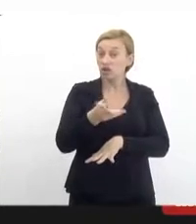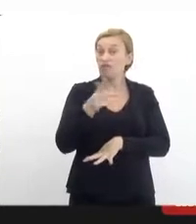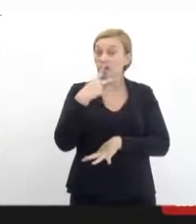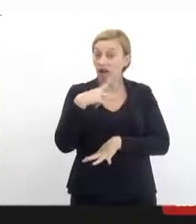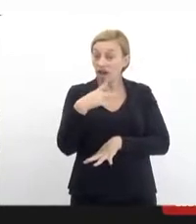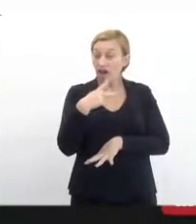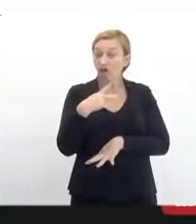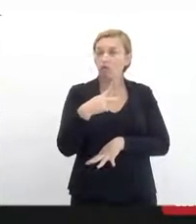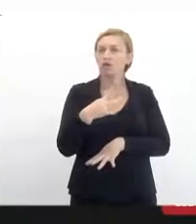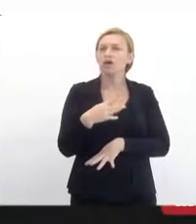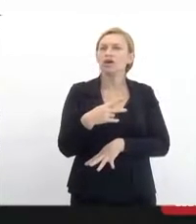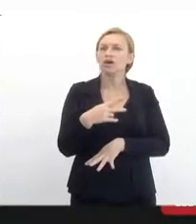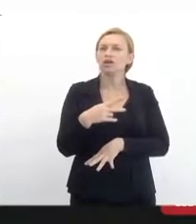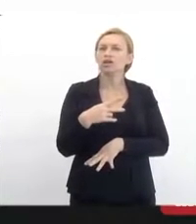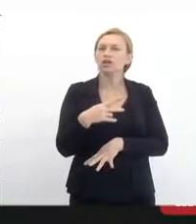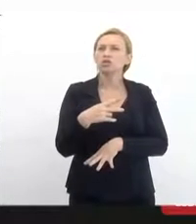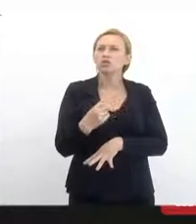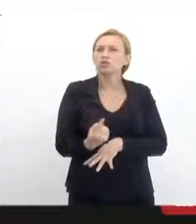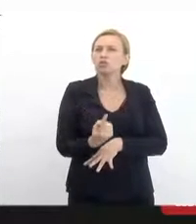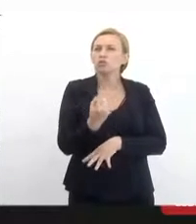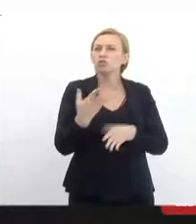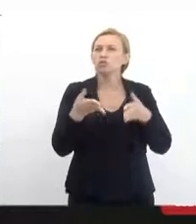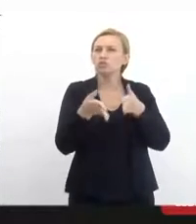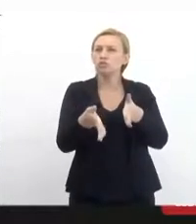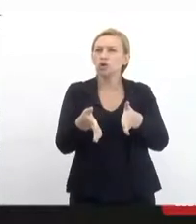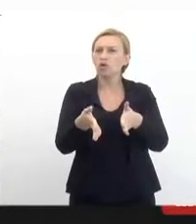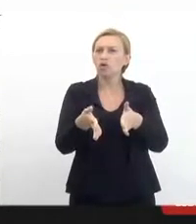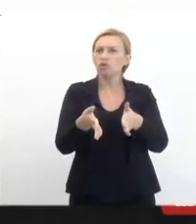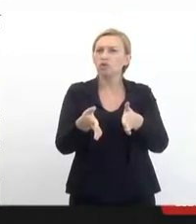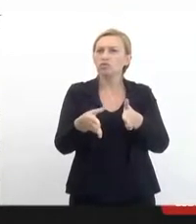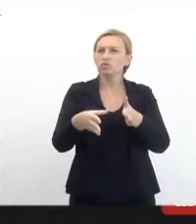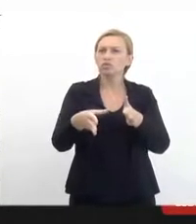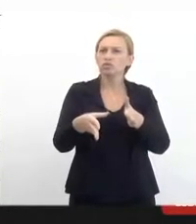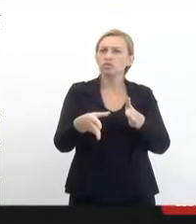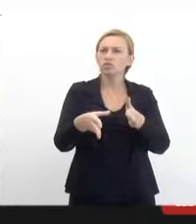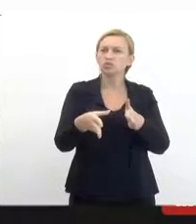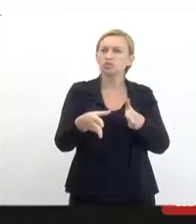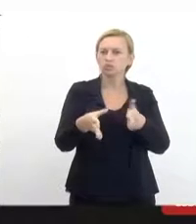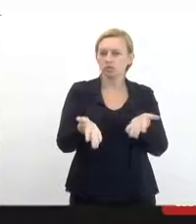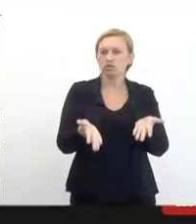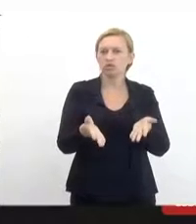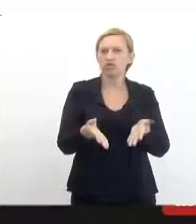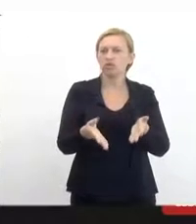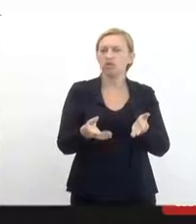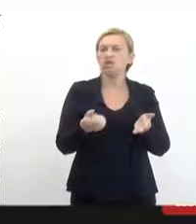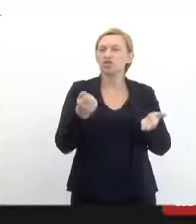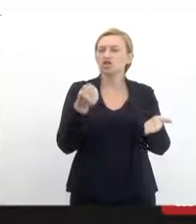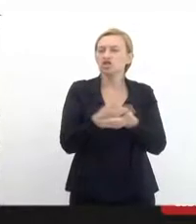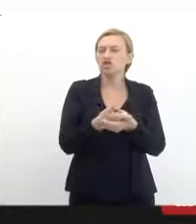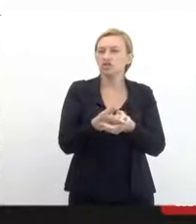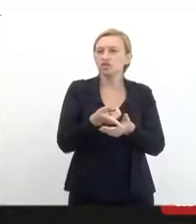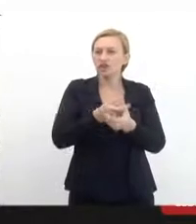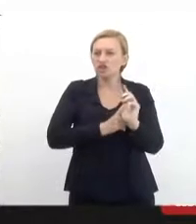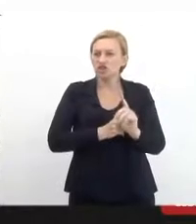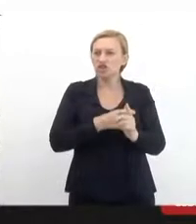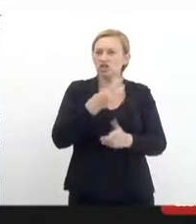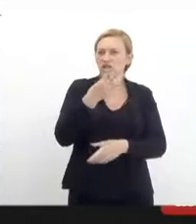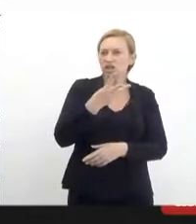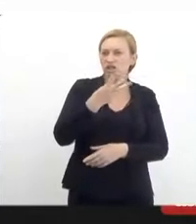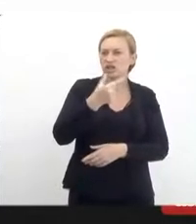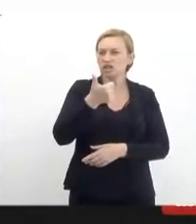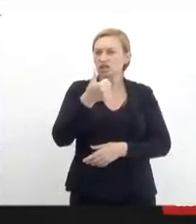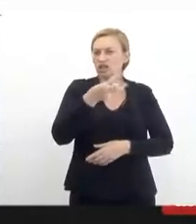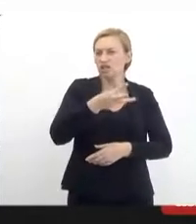envolve um único auto de infração, envolve uma única certidão de dívida ativa no valor de 3 bilhões de reais.